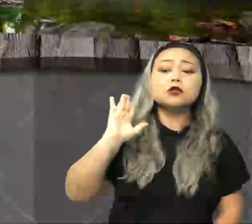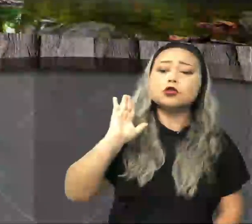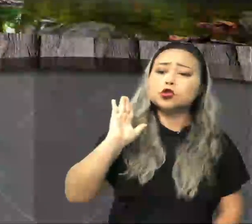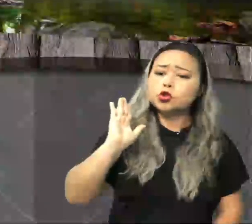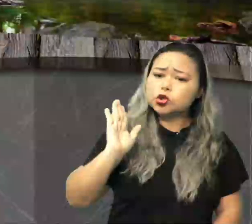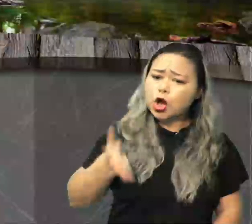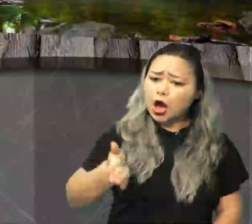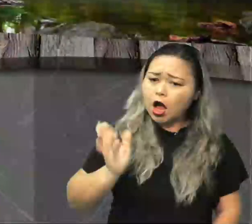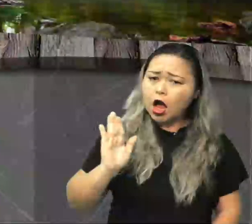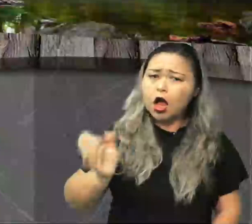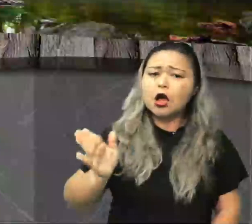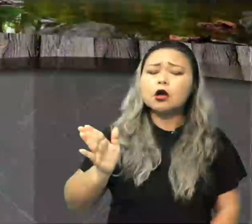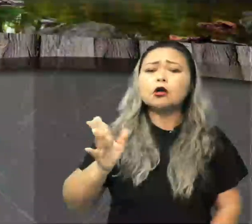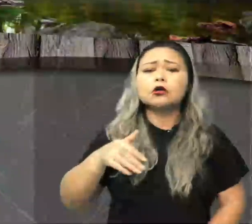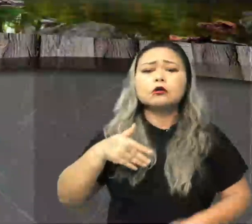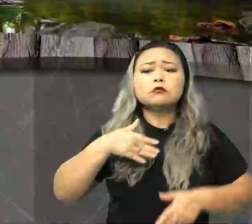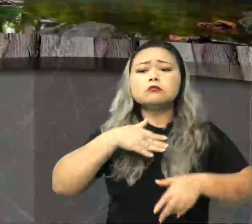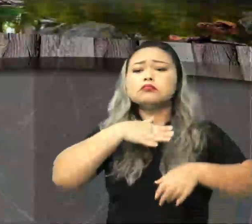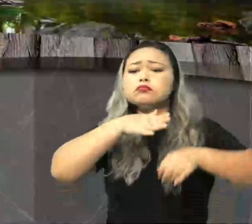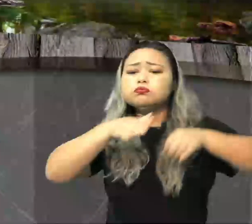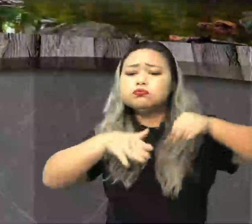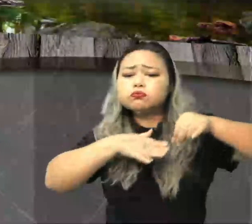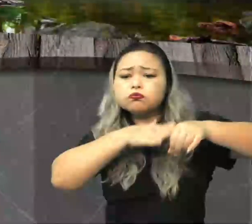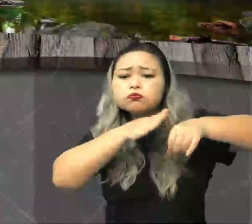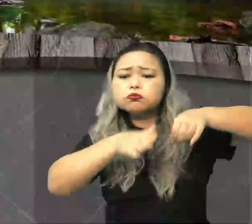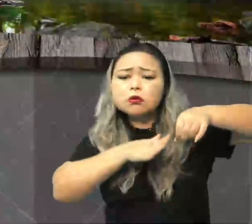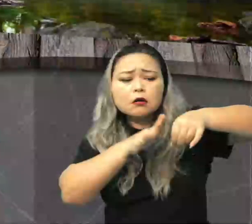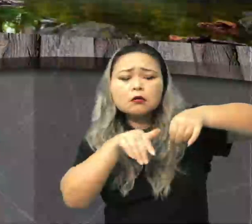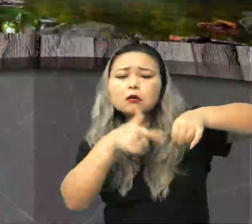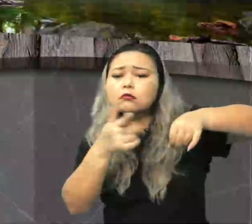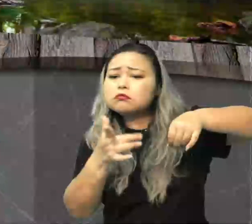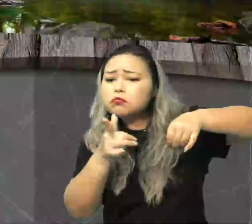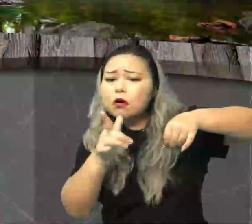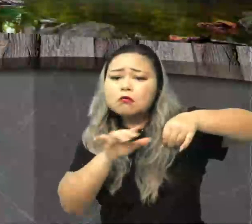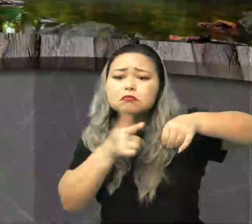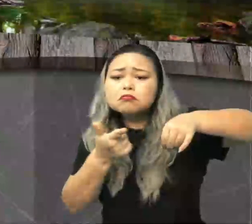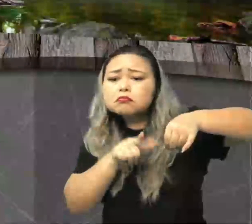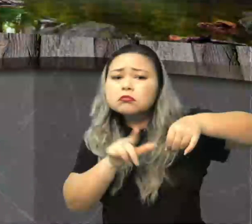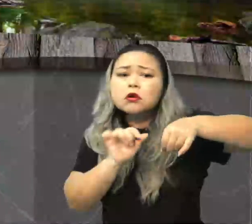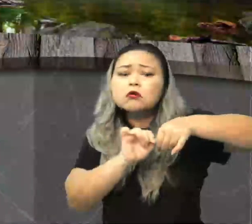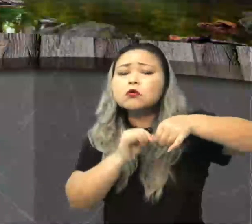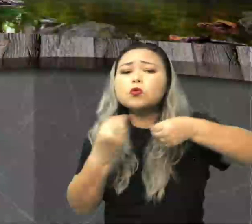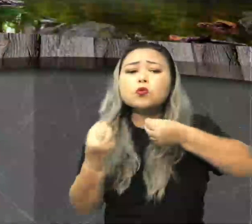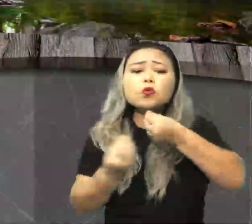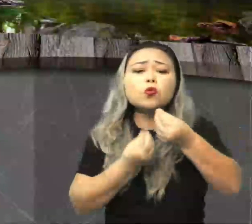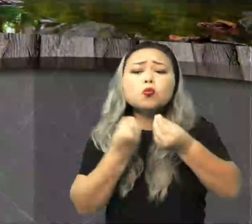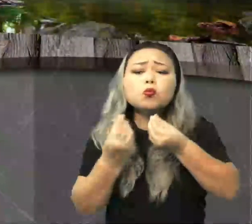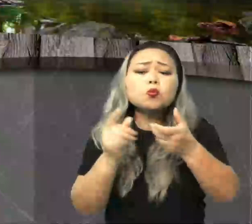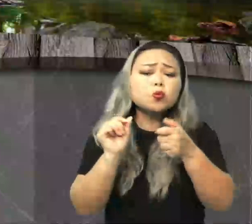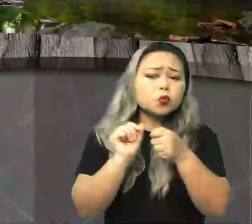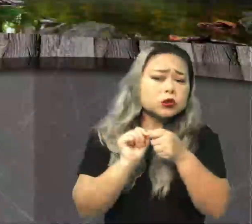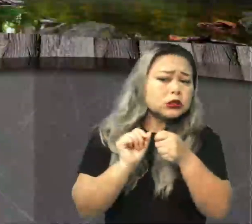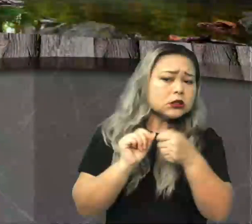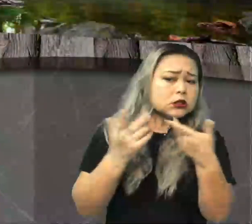vai estar agindo na região da genitália. Também vai provocar como se